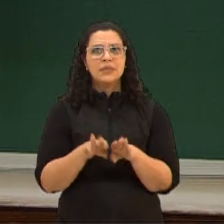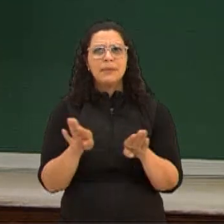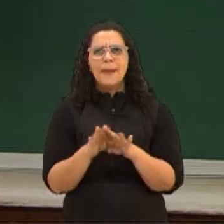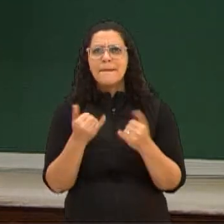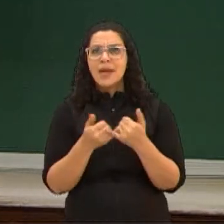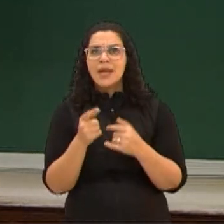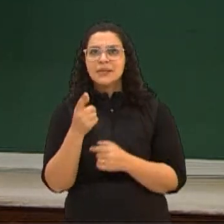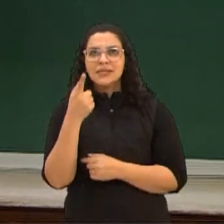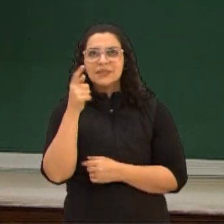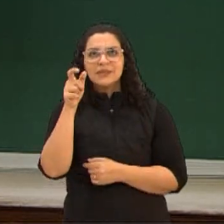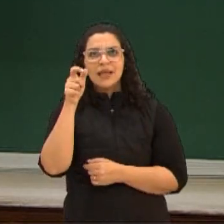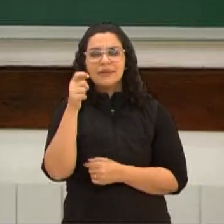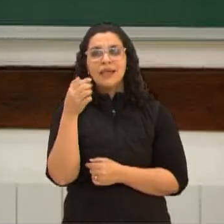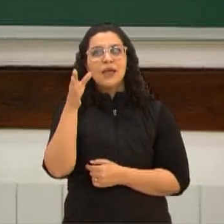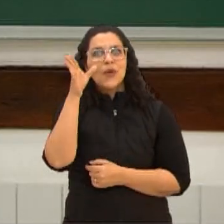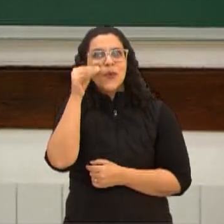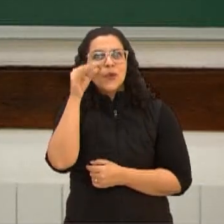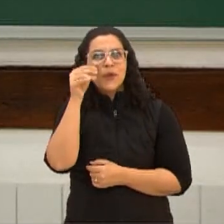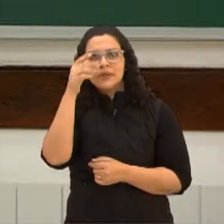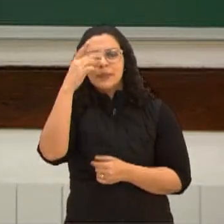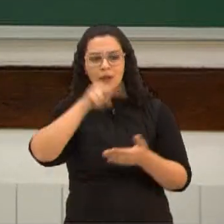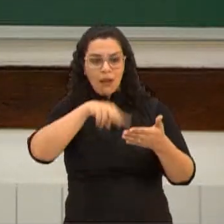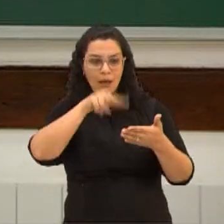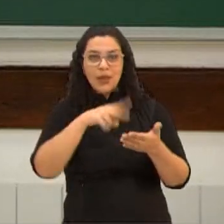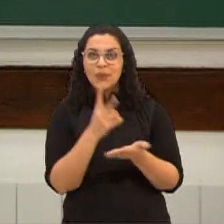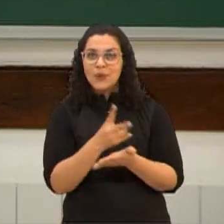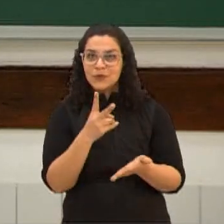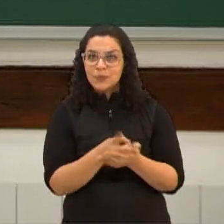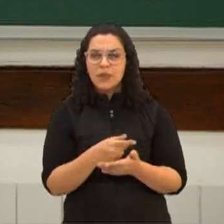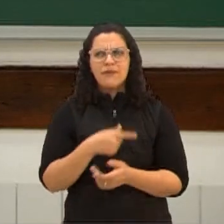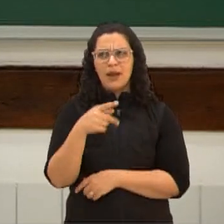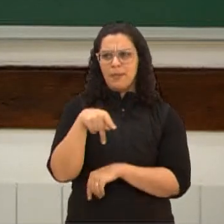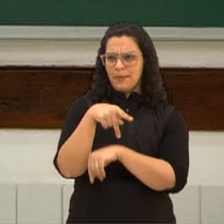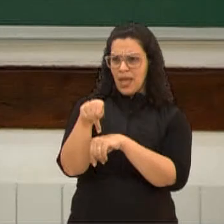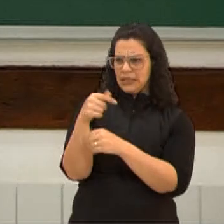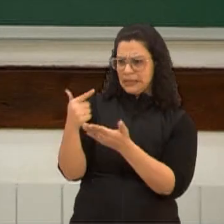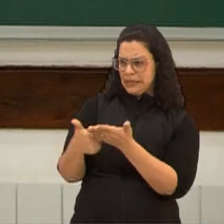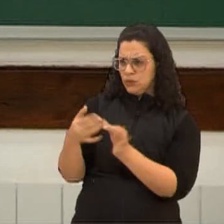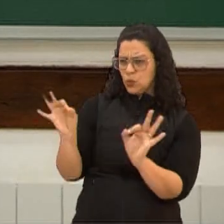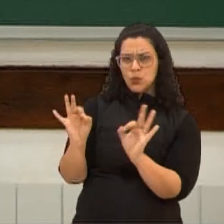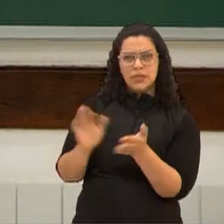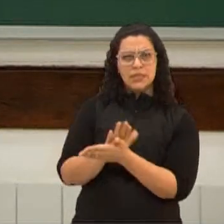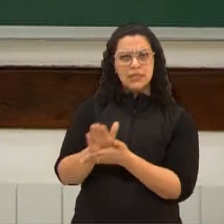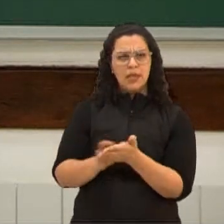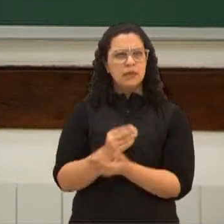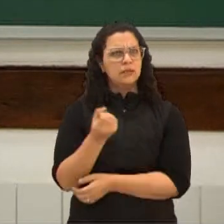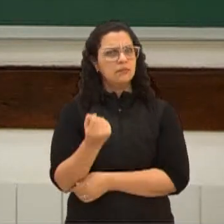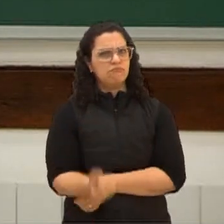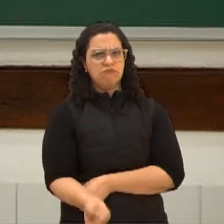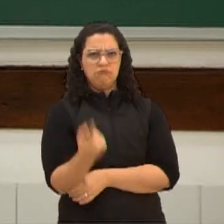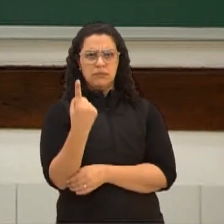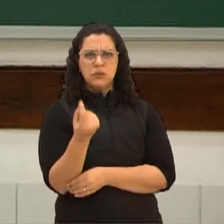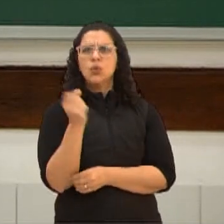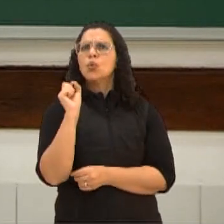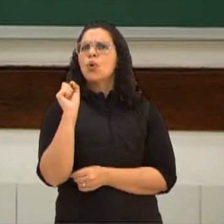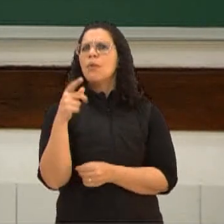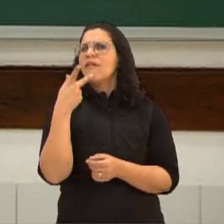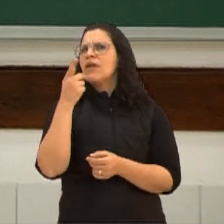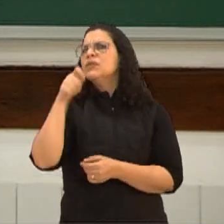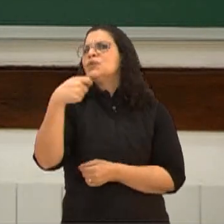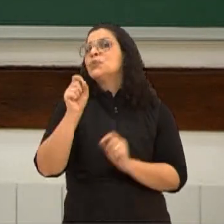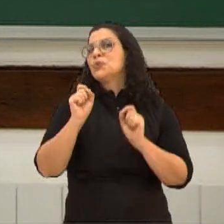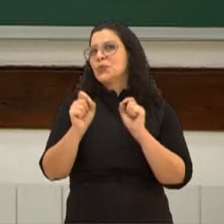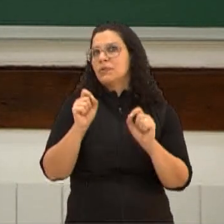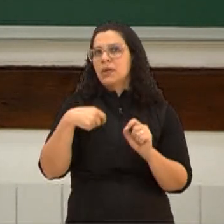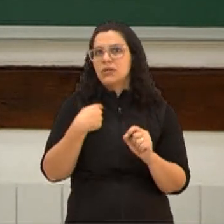aguçando a curiosidade do leitor. Porque quando ela diz um país sem livros, a gente não sabe exatamente do que ela está